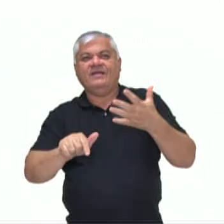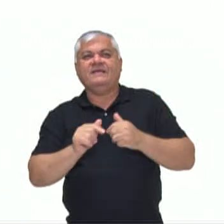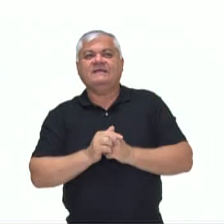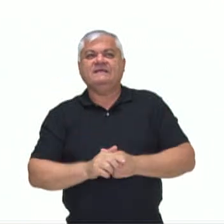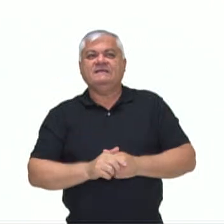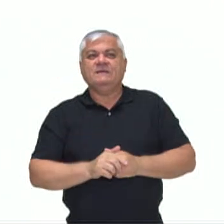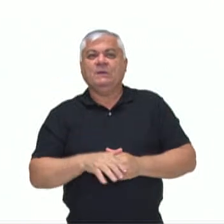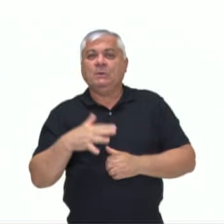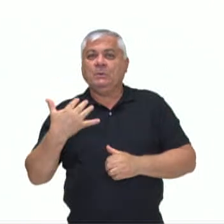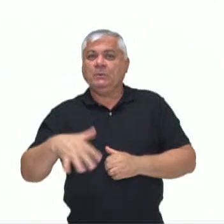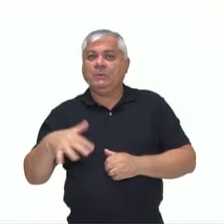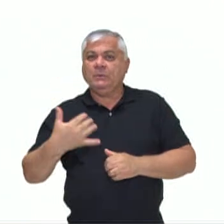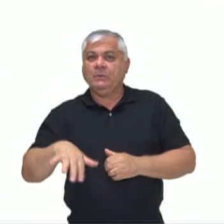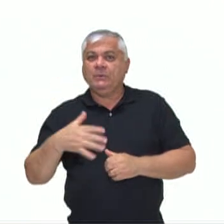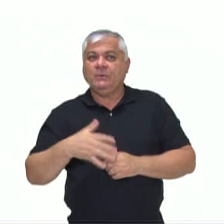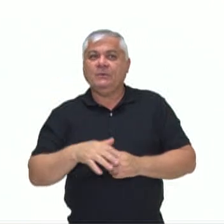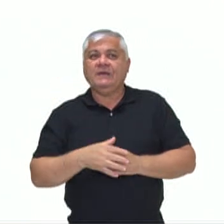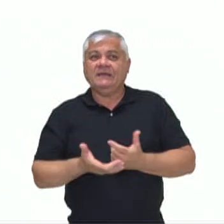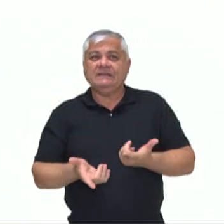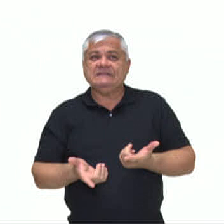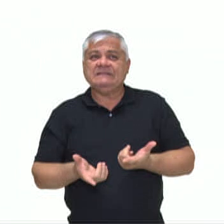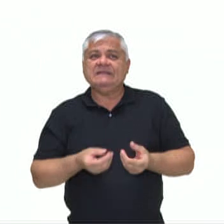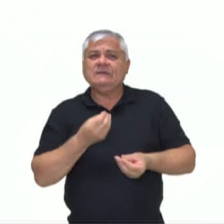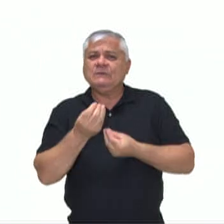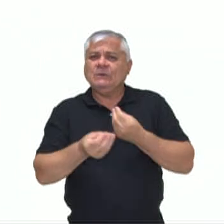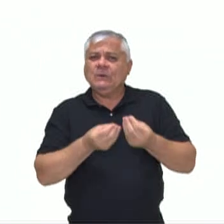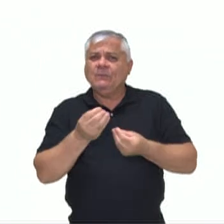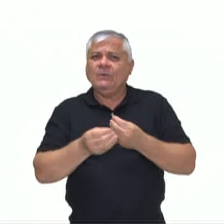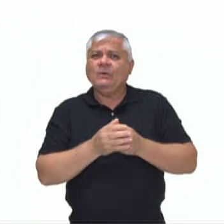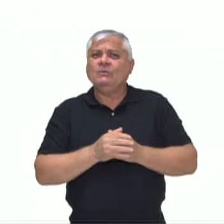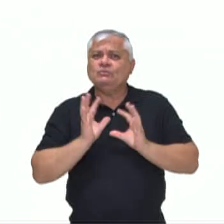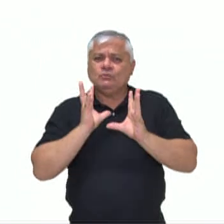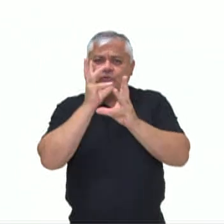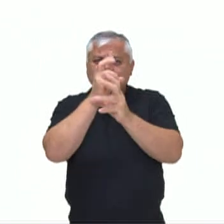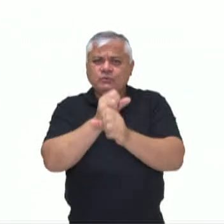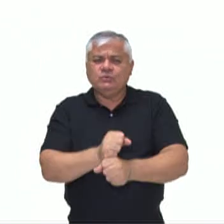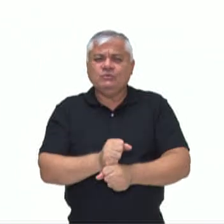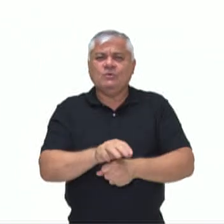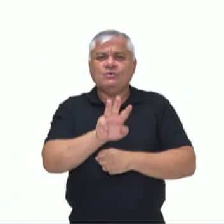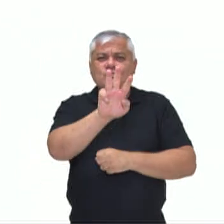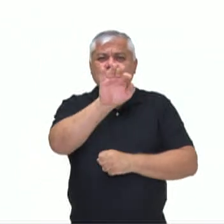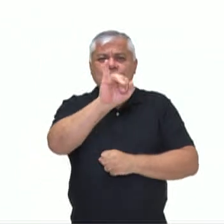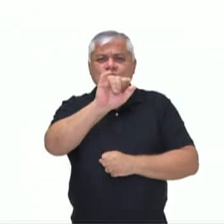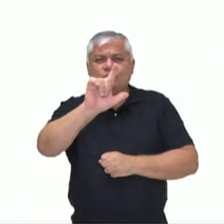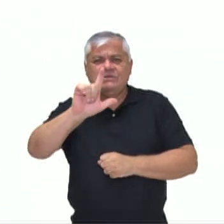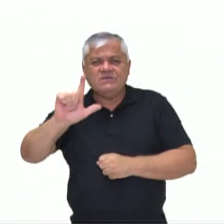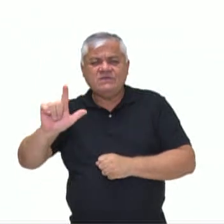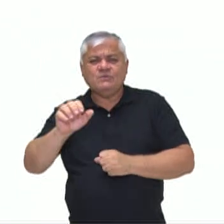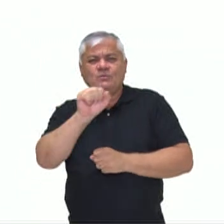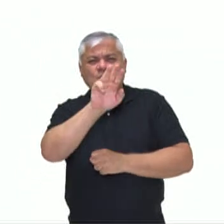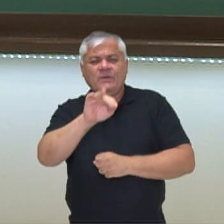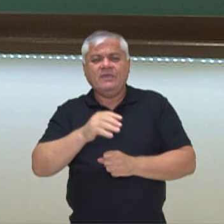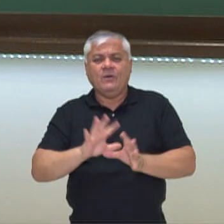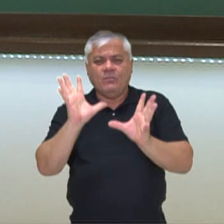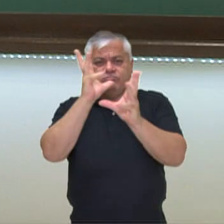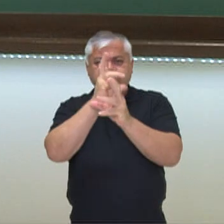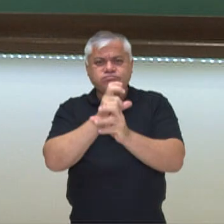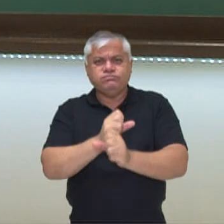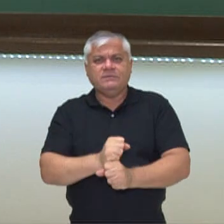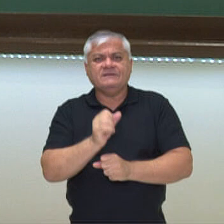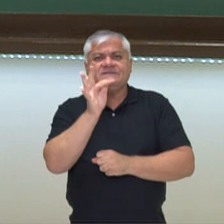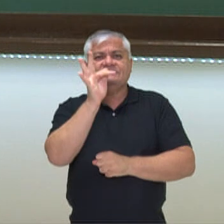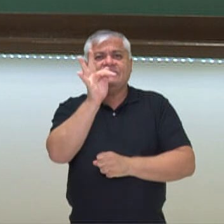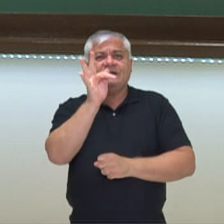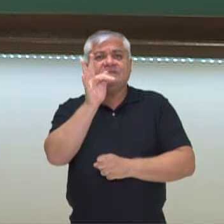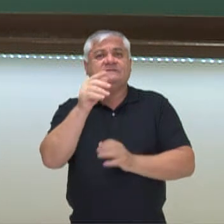to be, I will keep. Todas essas vezes em que o will apareceu nos dando essa ideia de